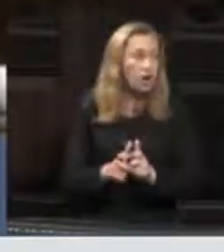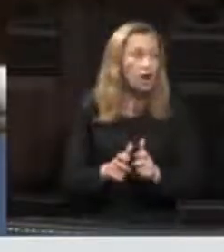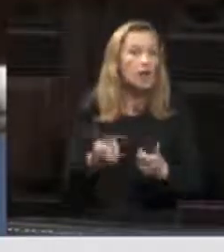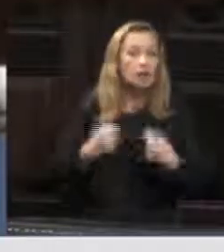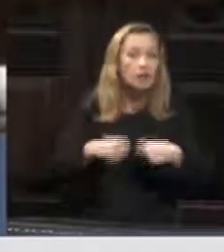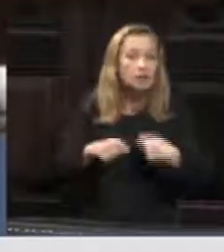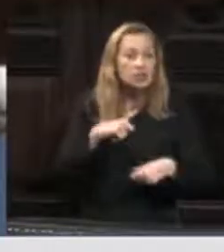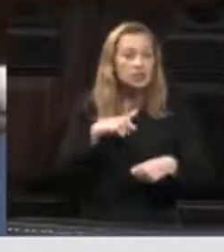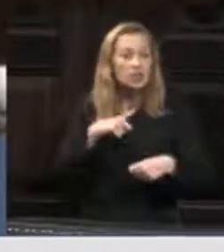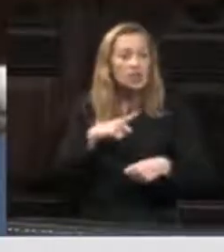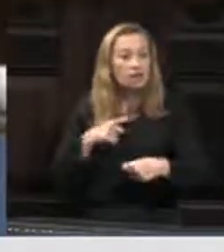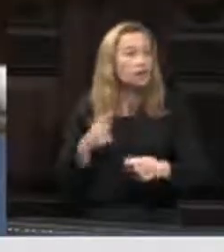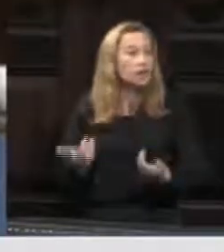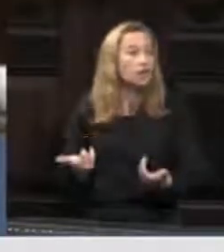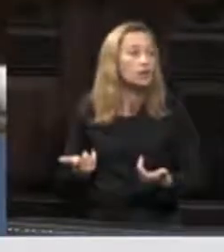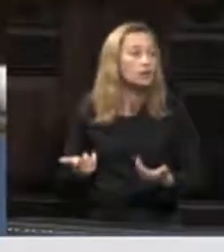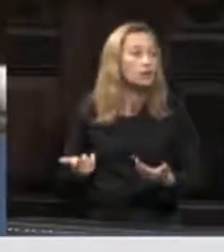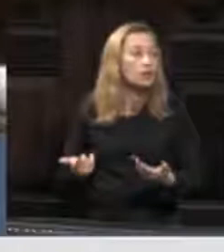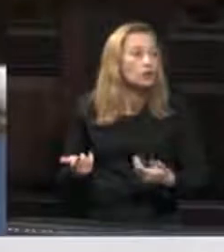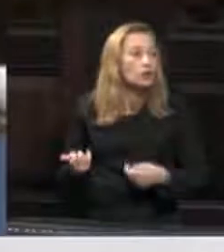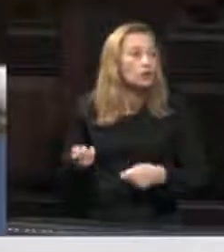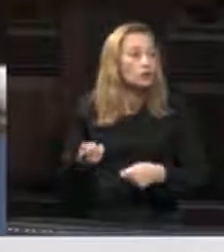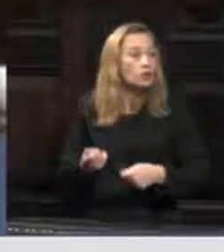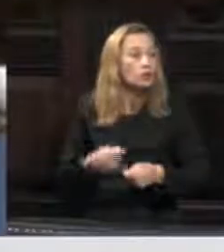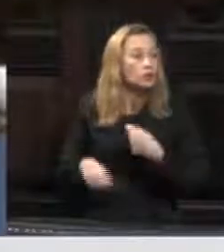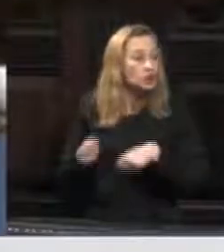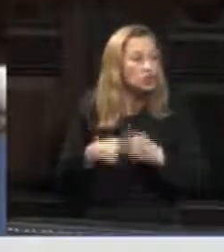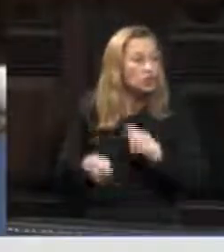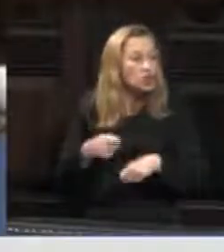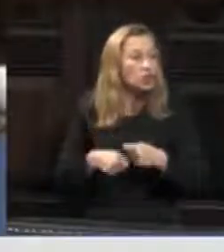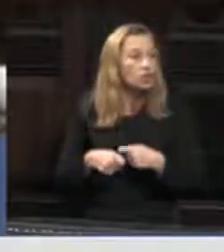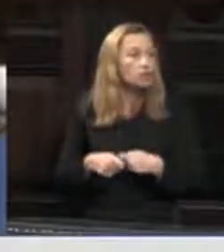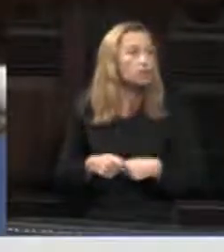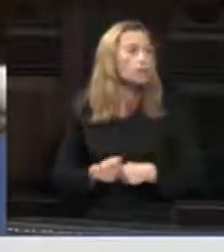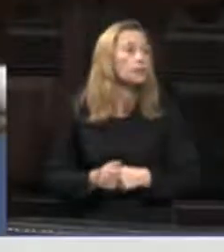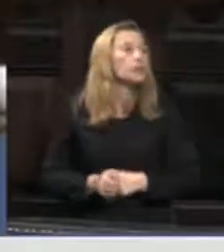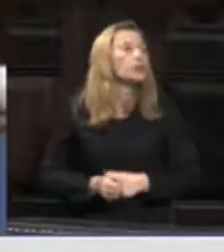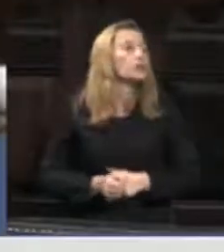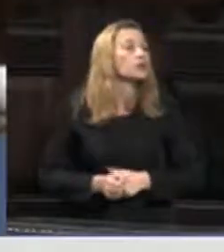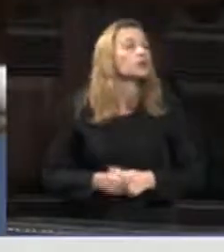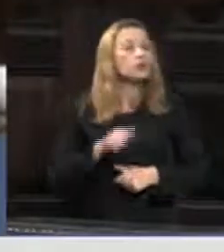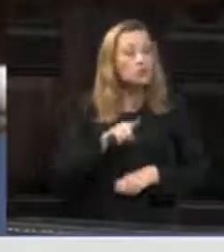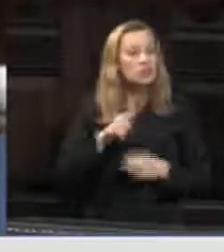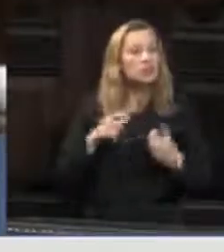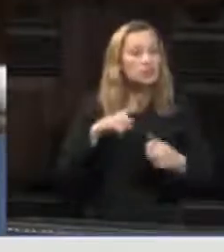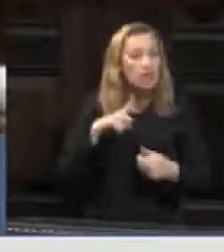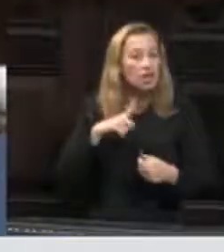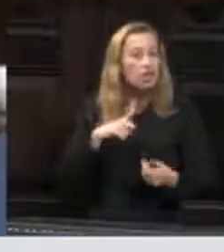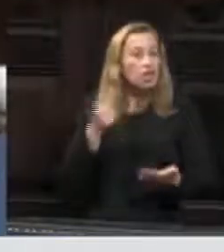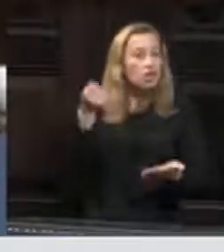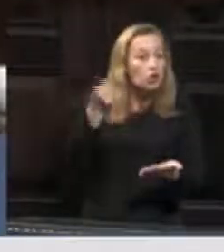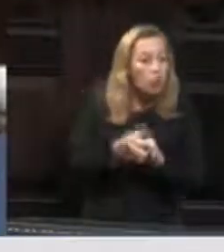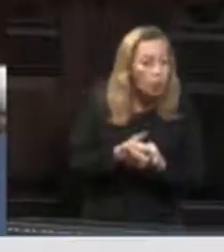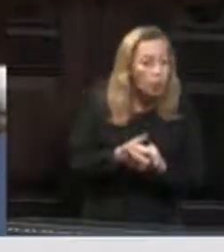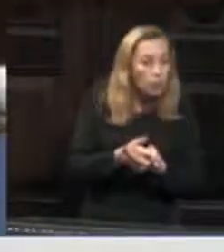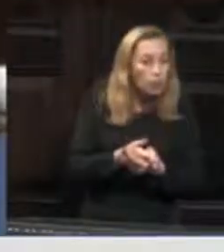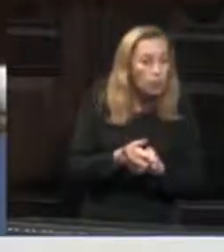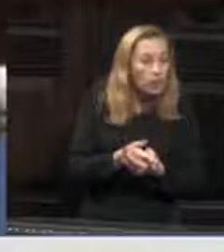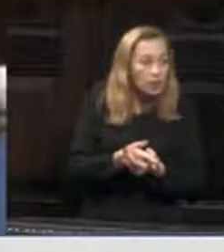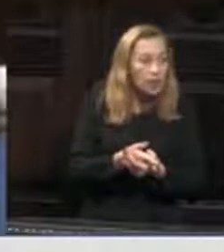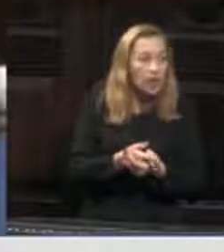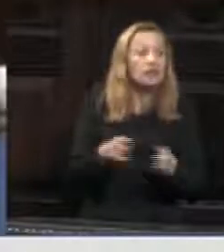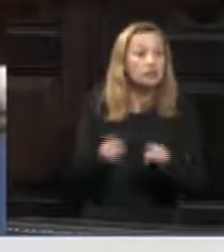ela você tem que tirar os subsídios indevidos você tem que cobrar a dívida receber